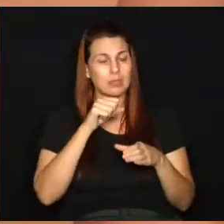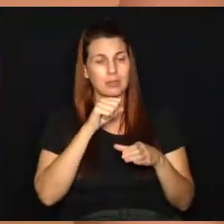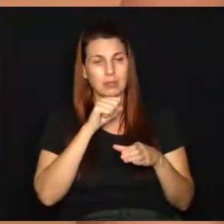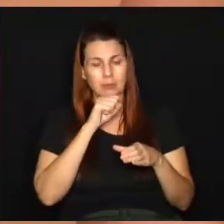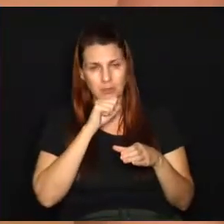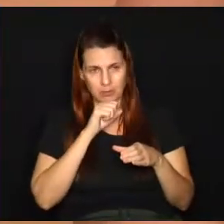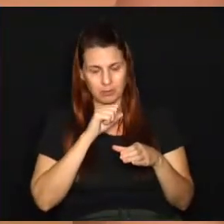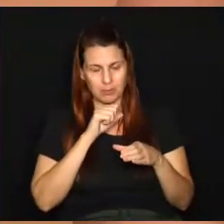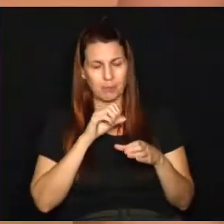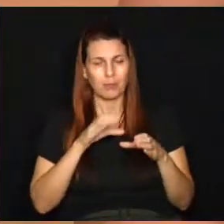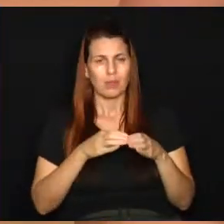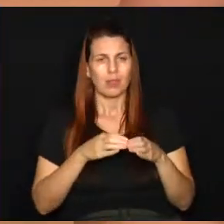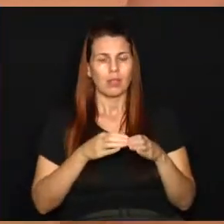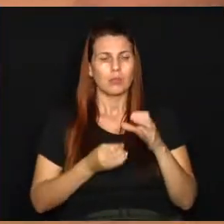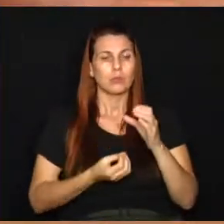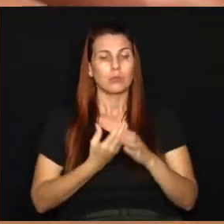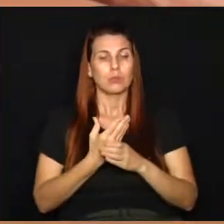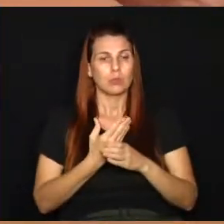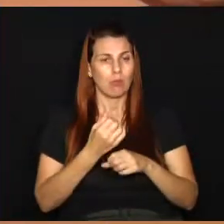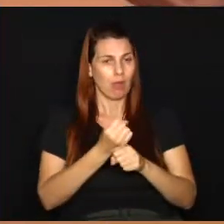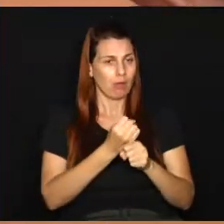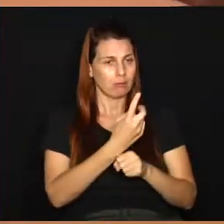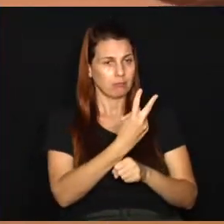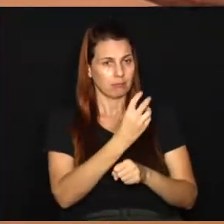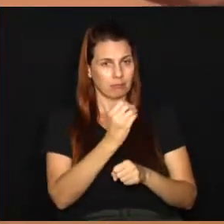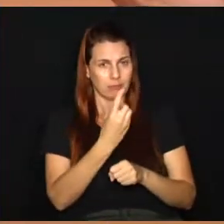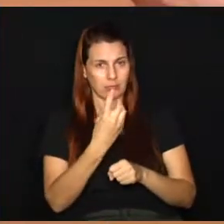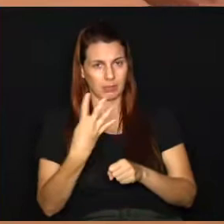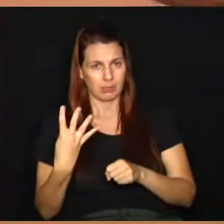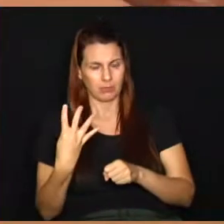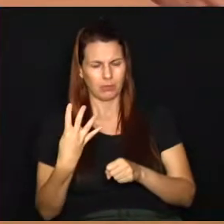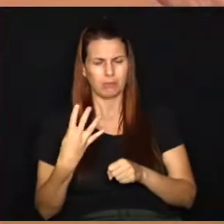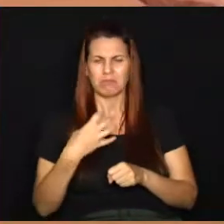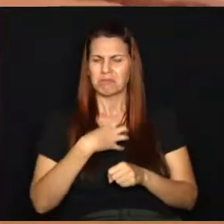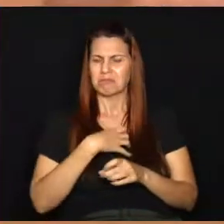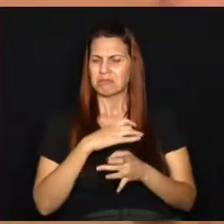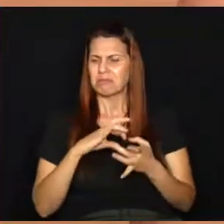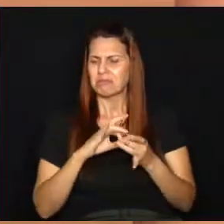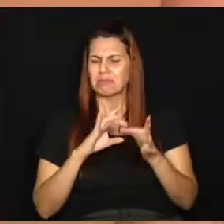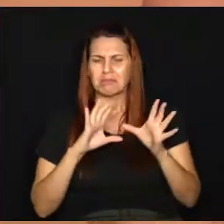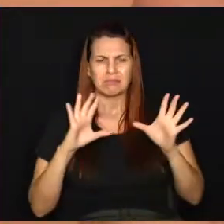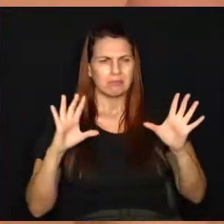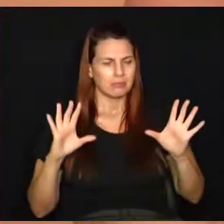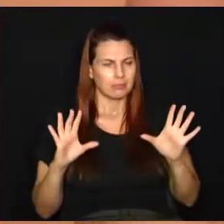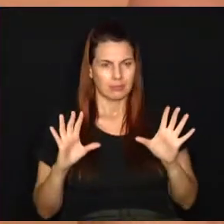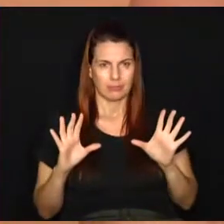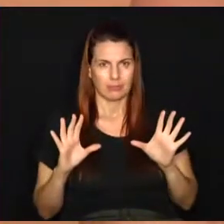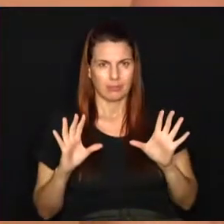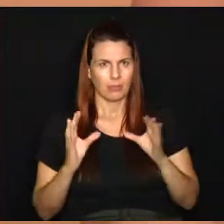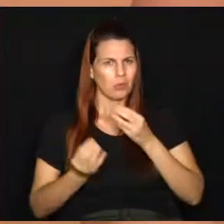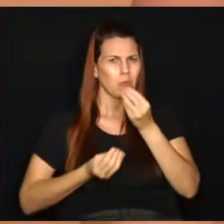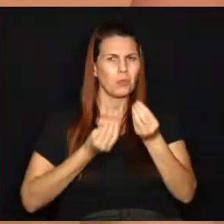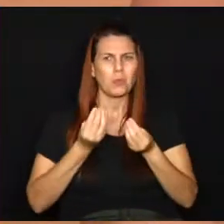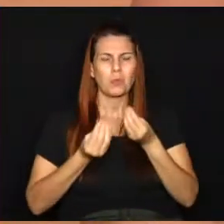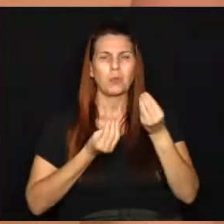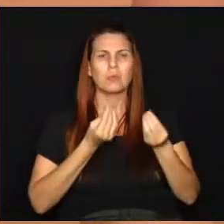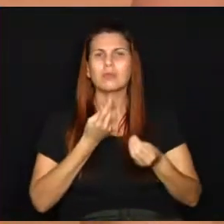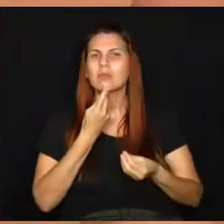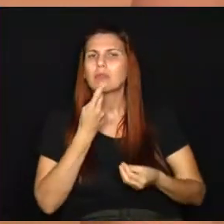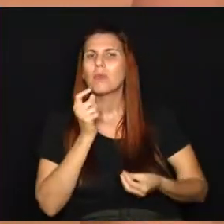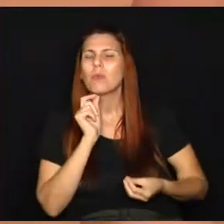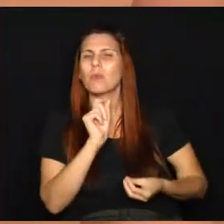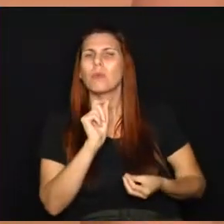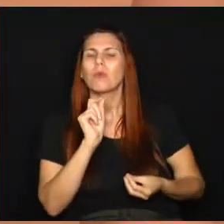nasceu em 2014, de uma forma muito espontânea, que foi assim: o que a gente pode fazer